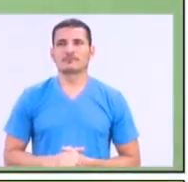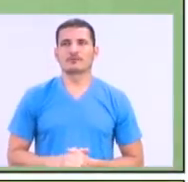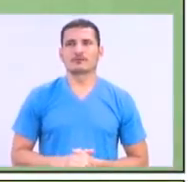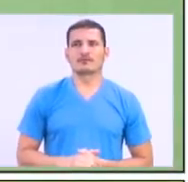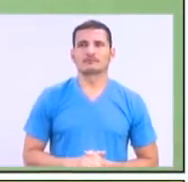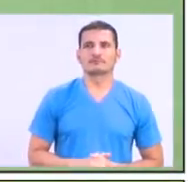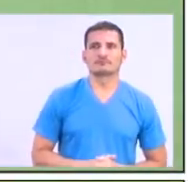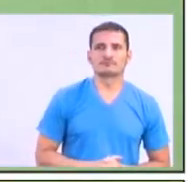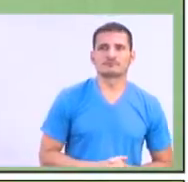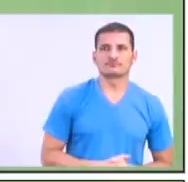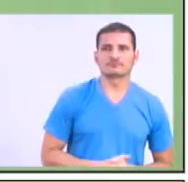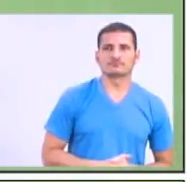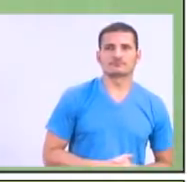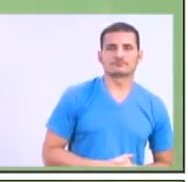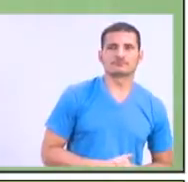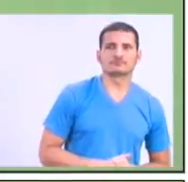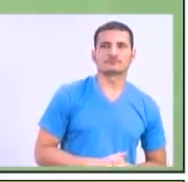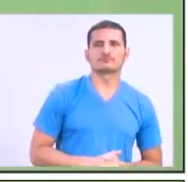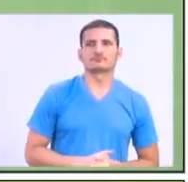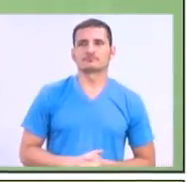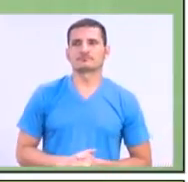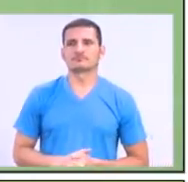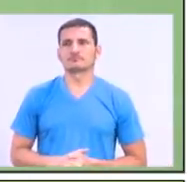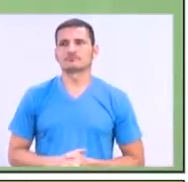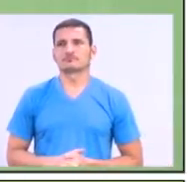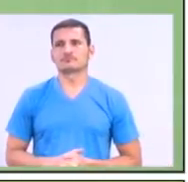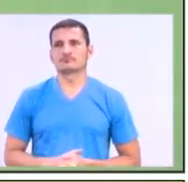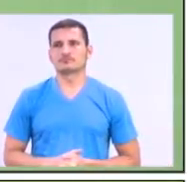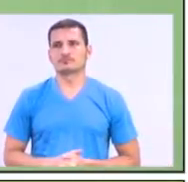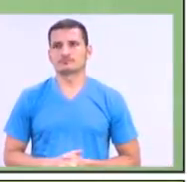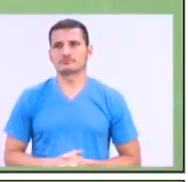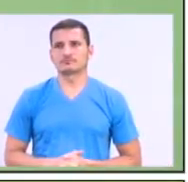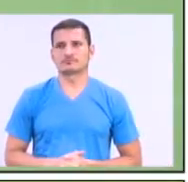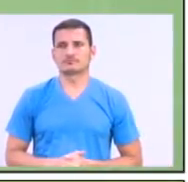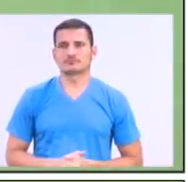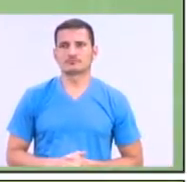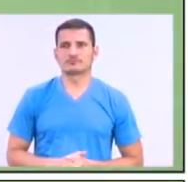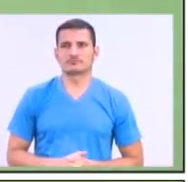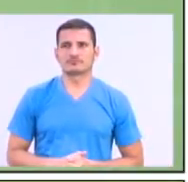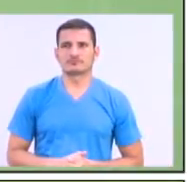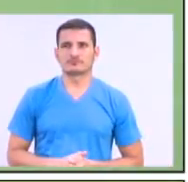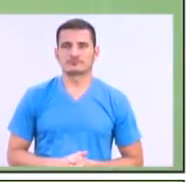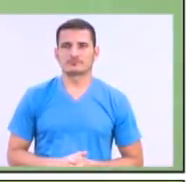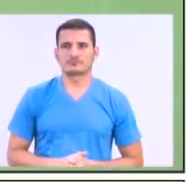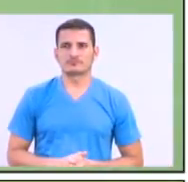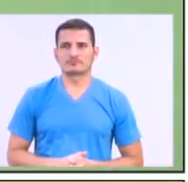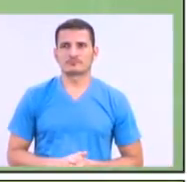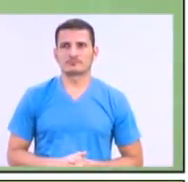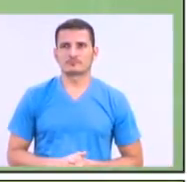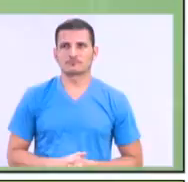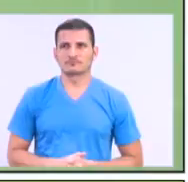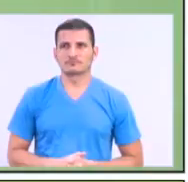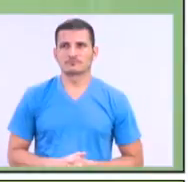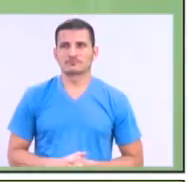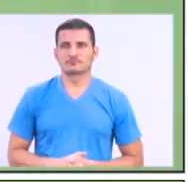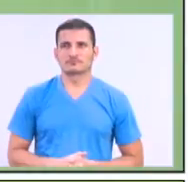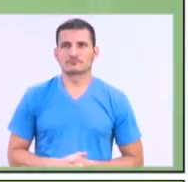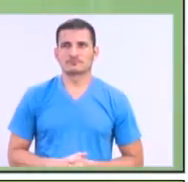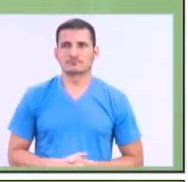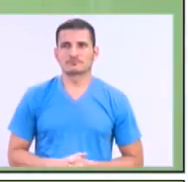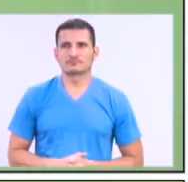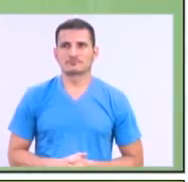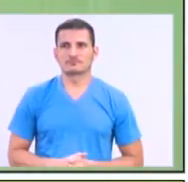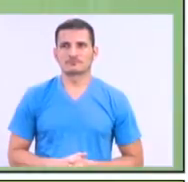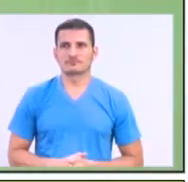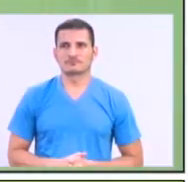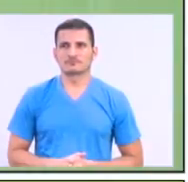Aqui nós temos uma condição, né, uma nova condição, só que contrária à condição inicial, e nós temos,